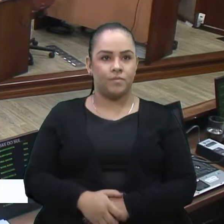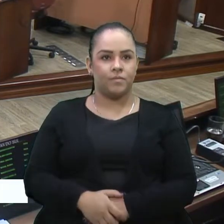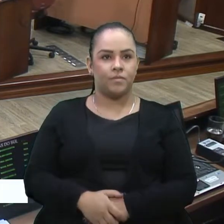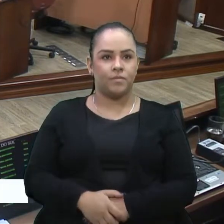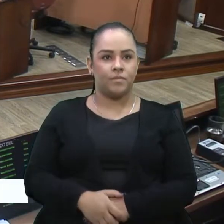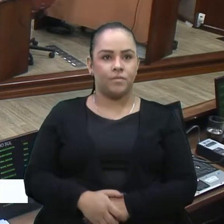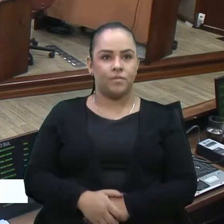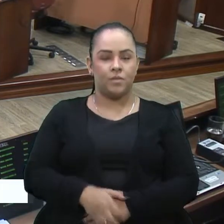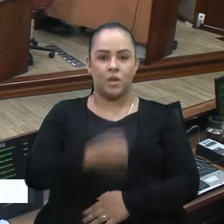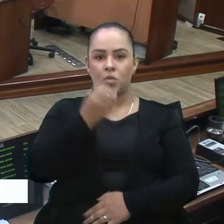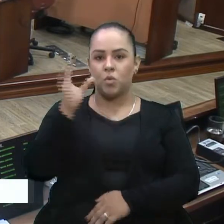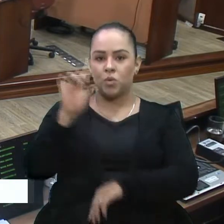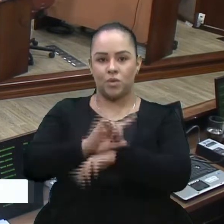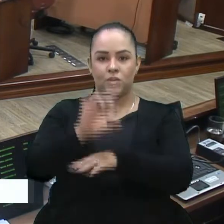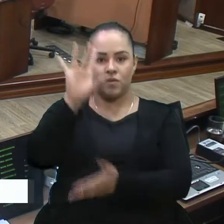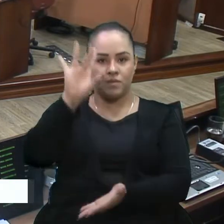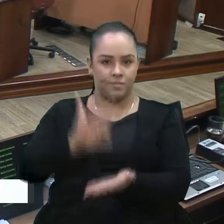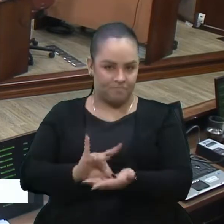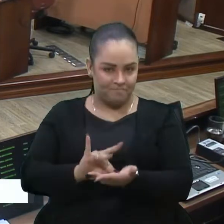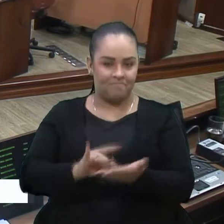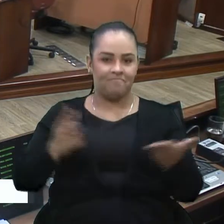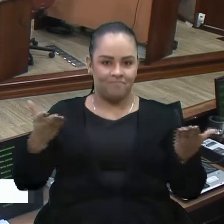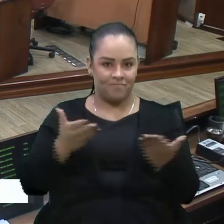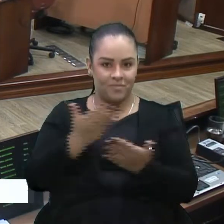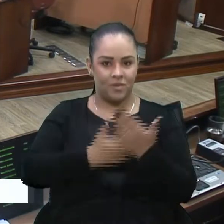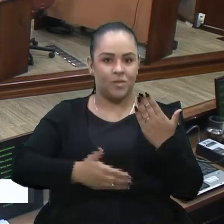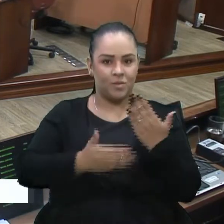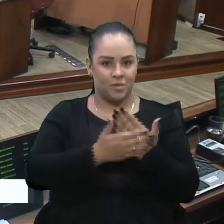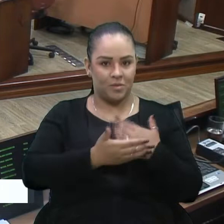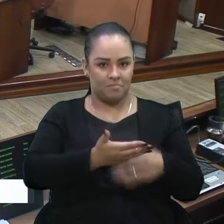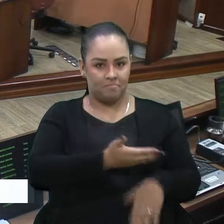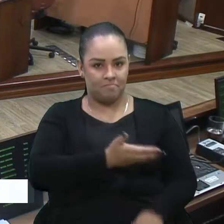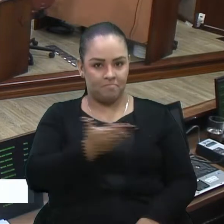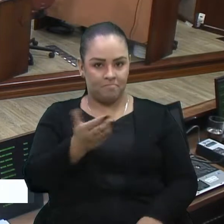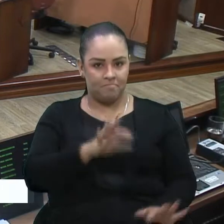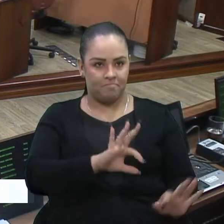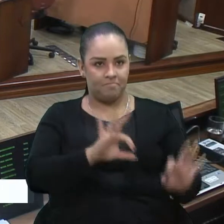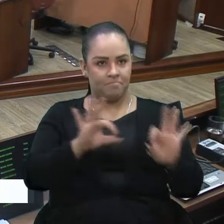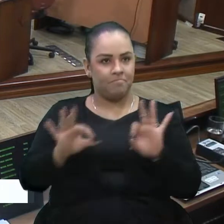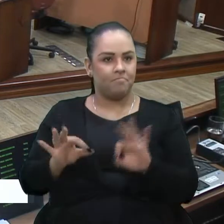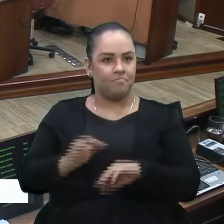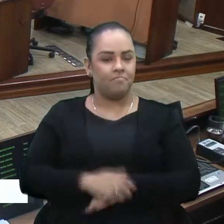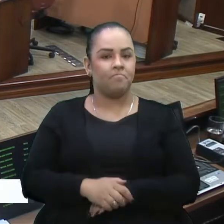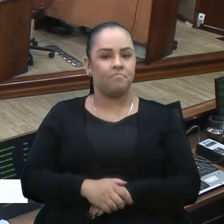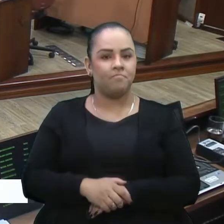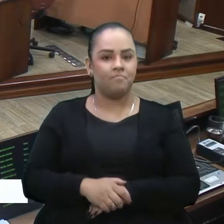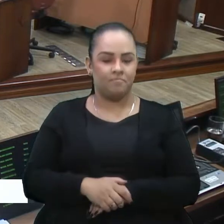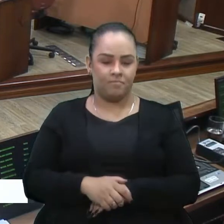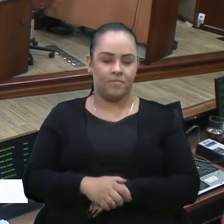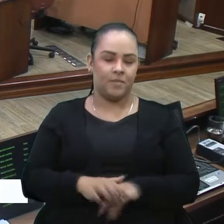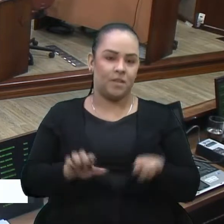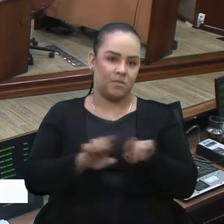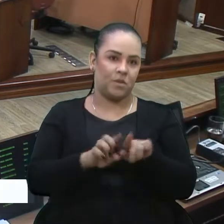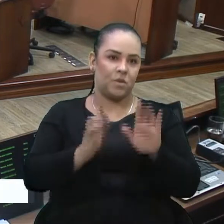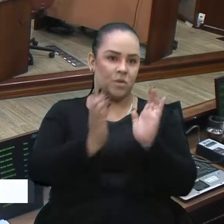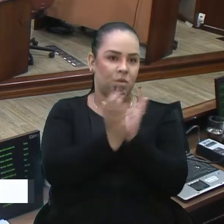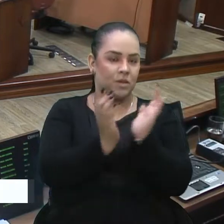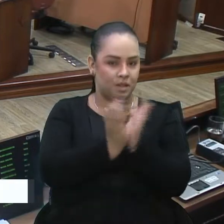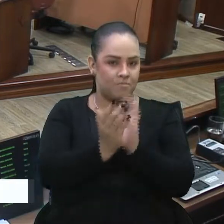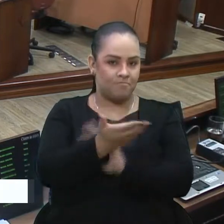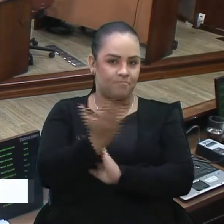Bom dia oficialmente, né, agora, a todos que estão nos assistindo e aos nobres colegas